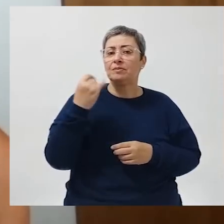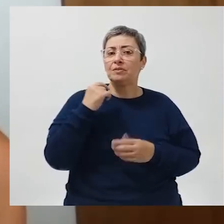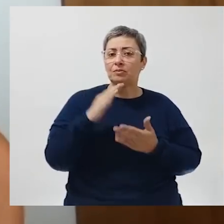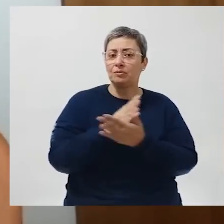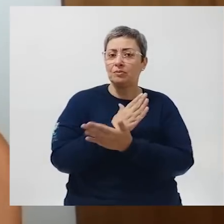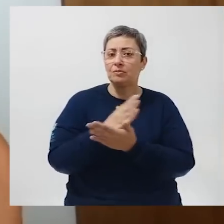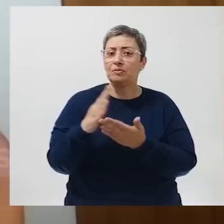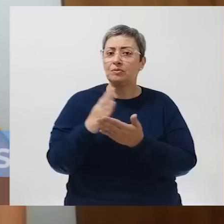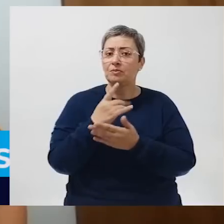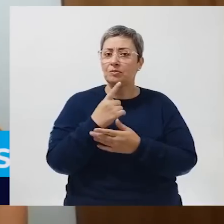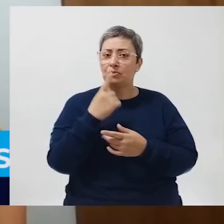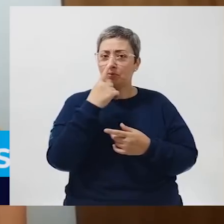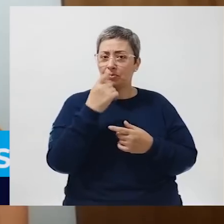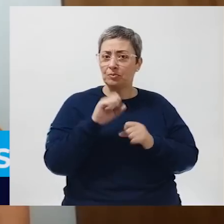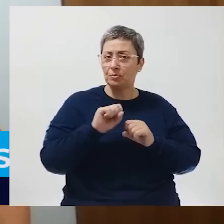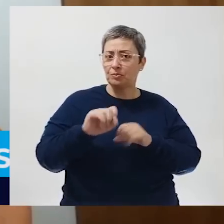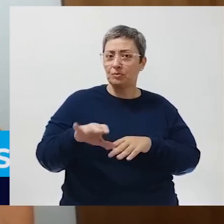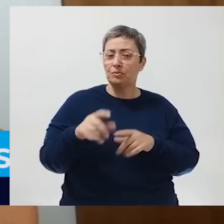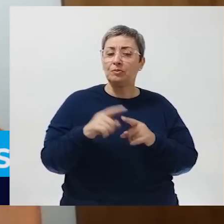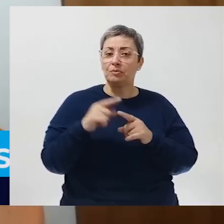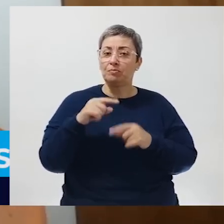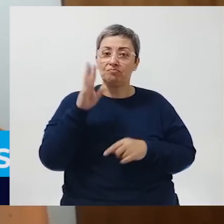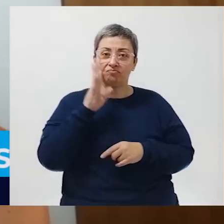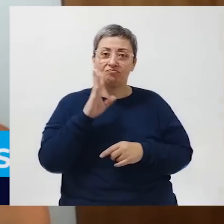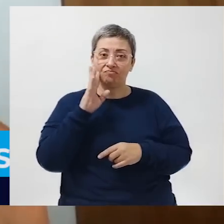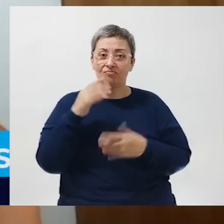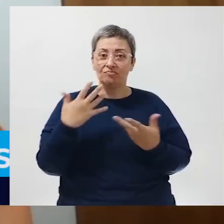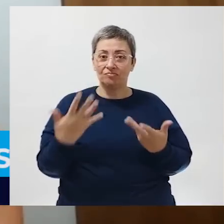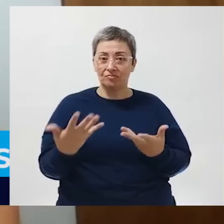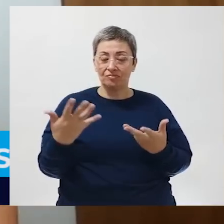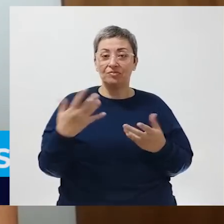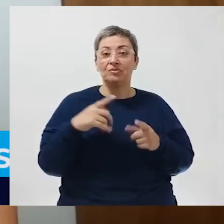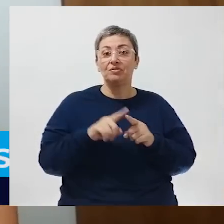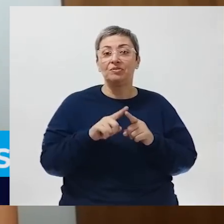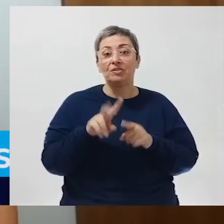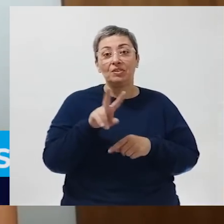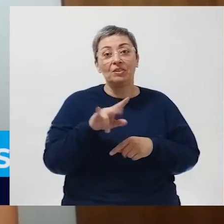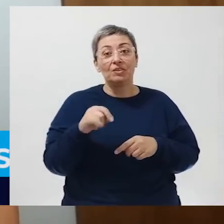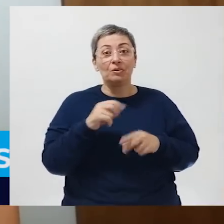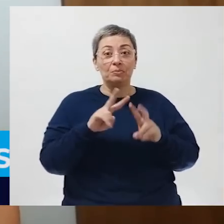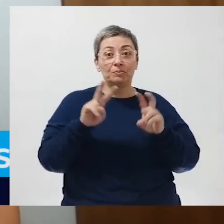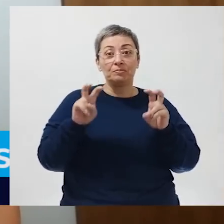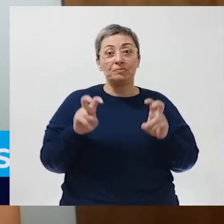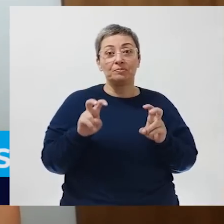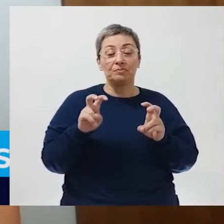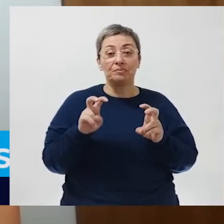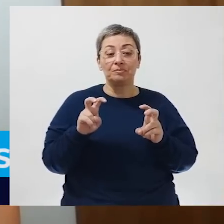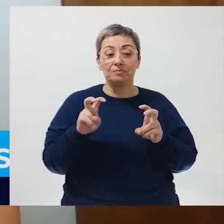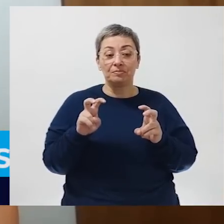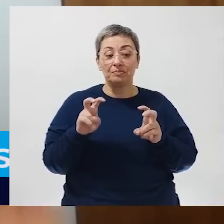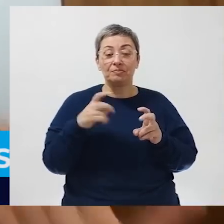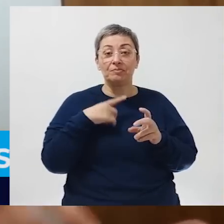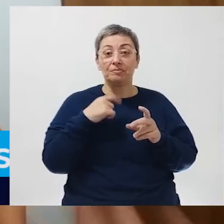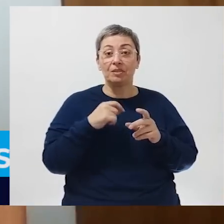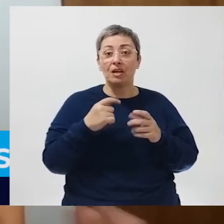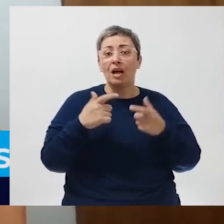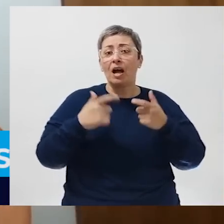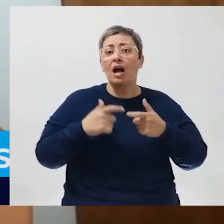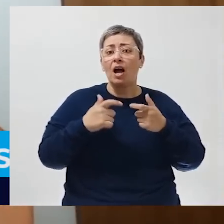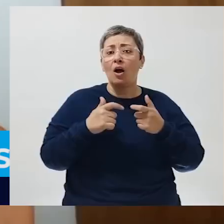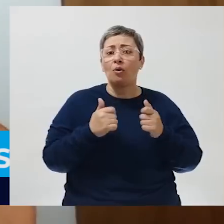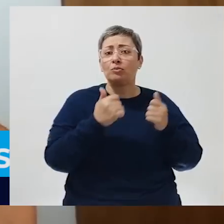da separação de resíduos e foi bem legal, né? Bom, e hoje a gente vai falar sobre para